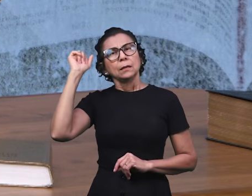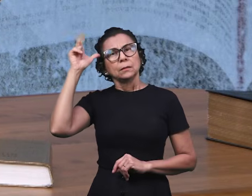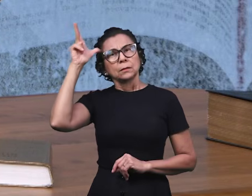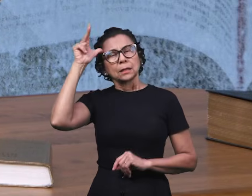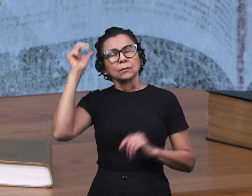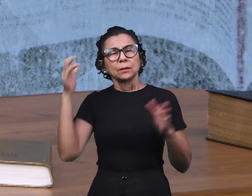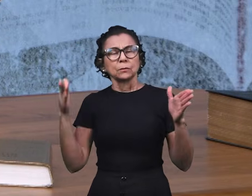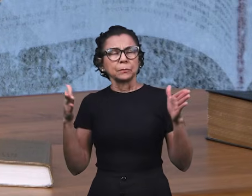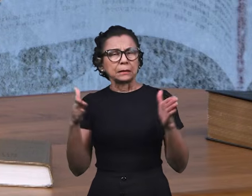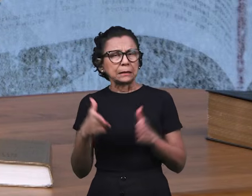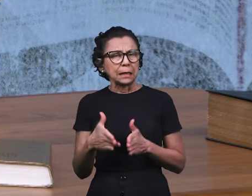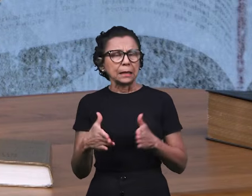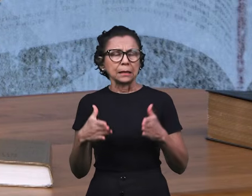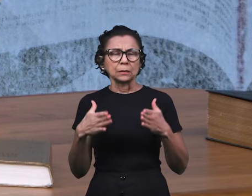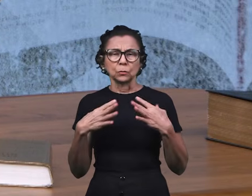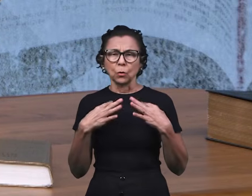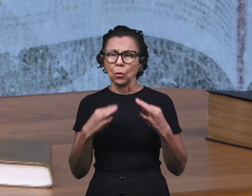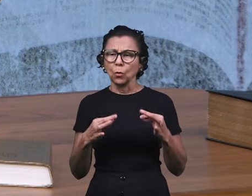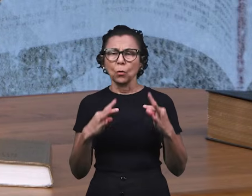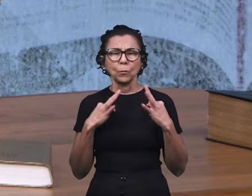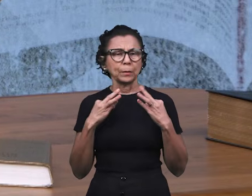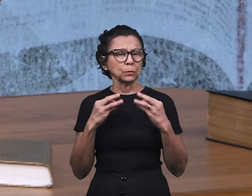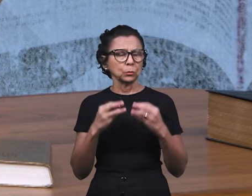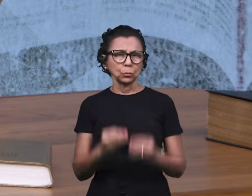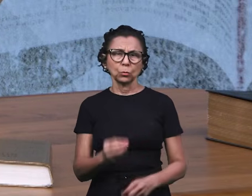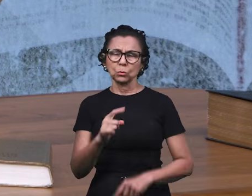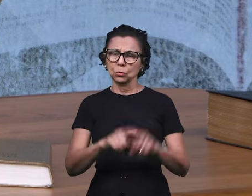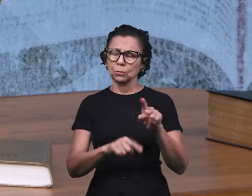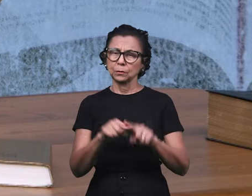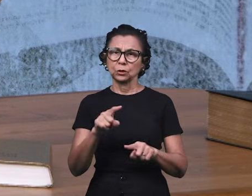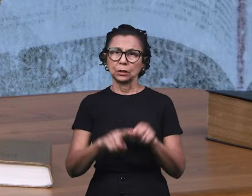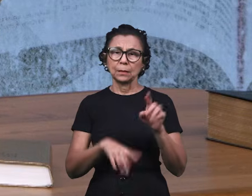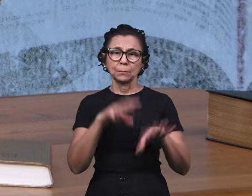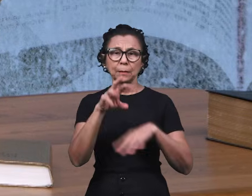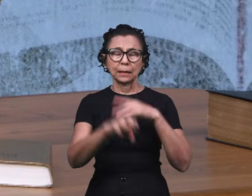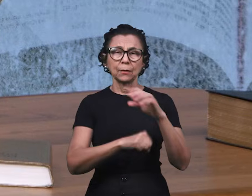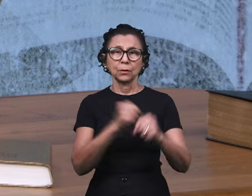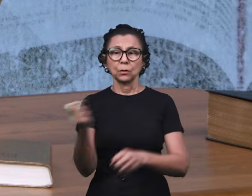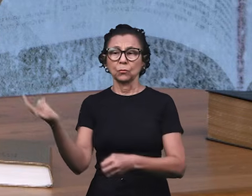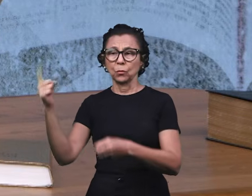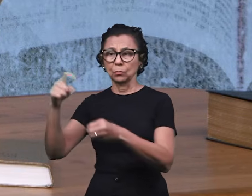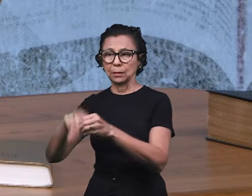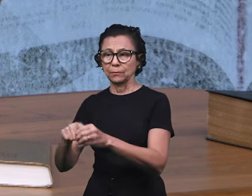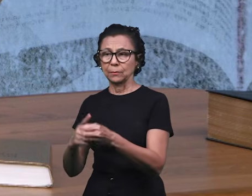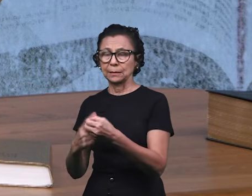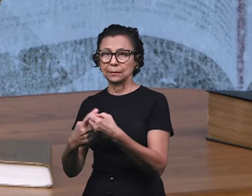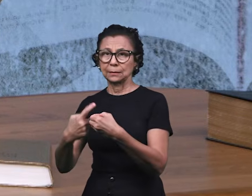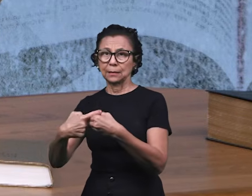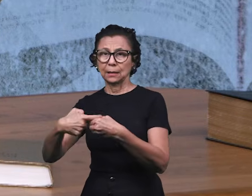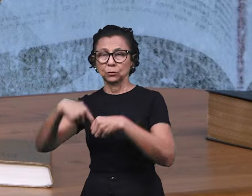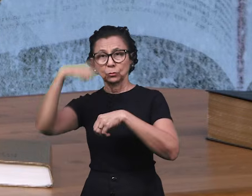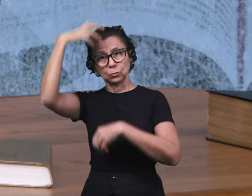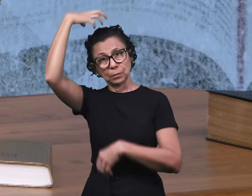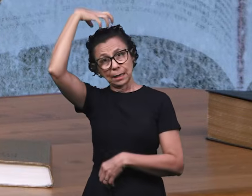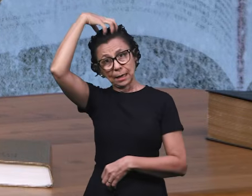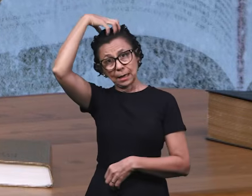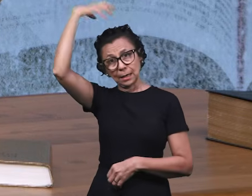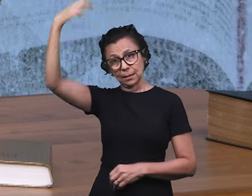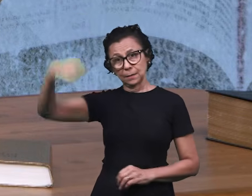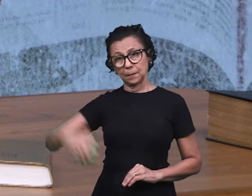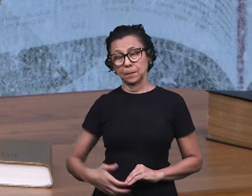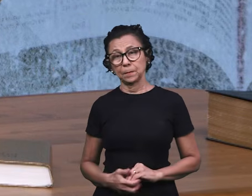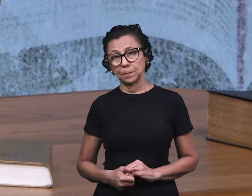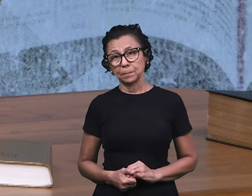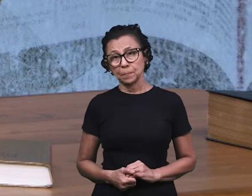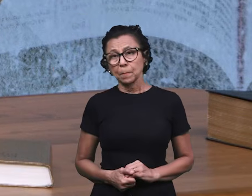vestidos, e voltava e vinha a Aques. E dizendo Aques: sobre onde